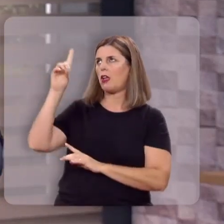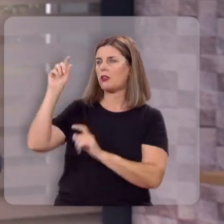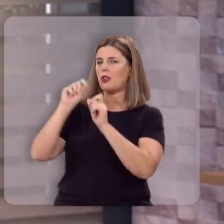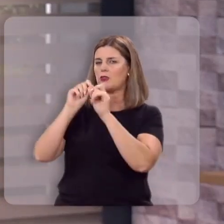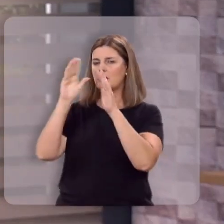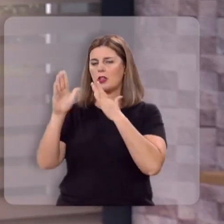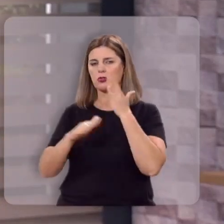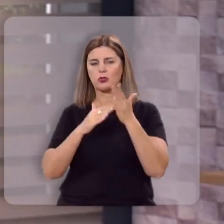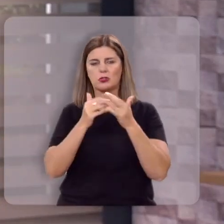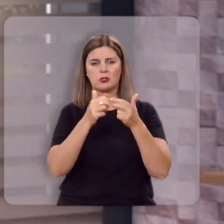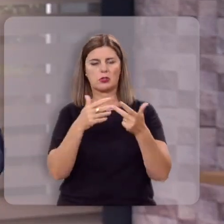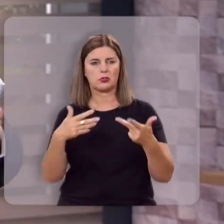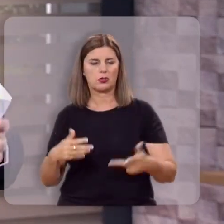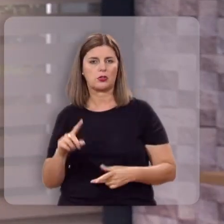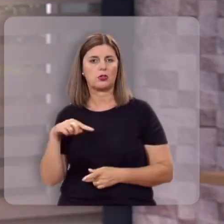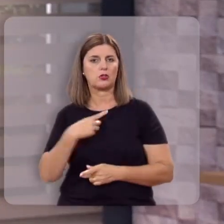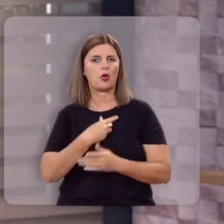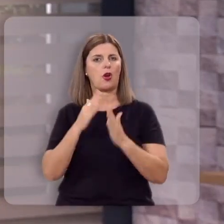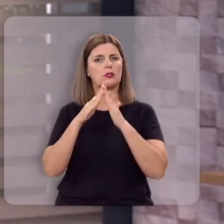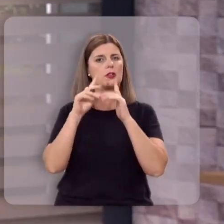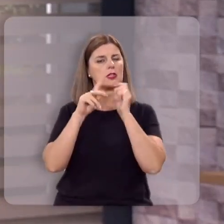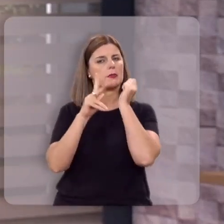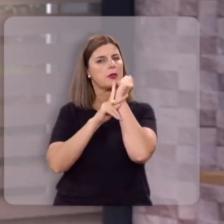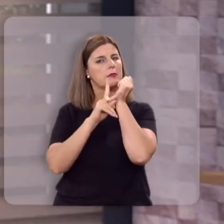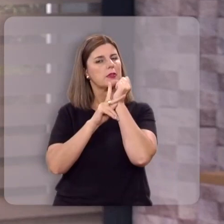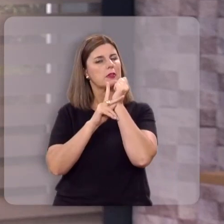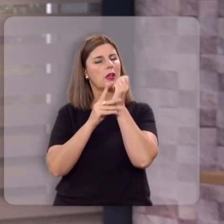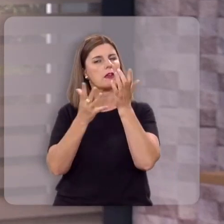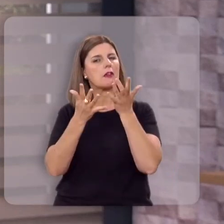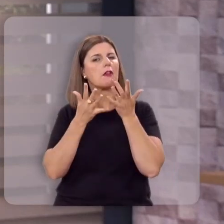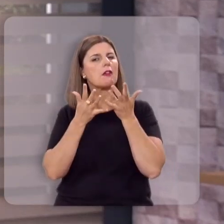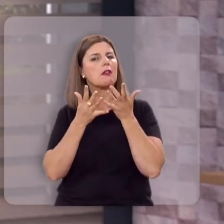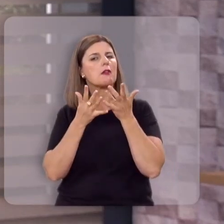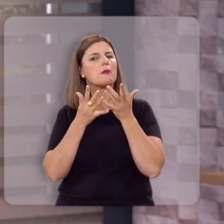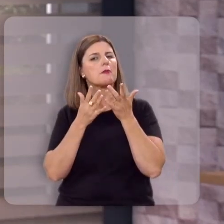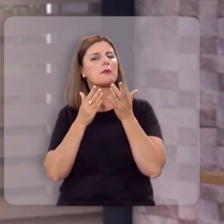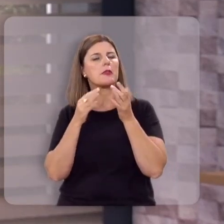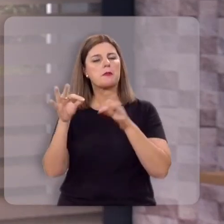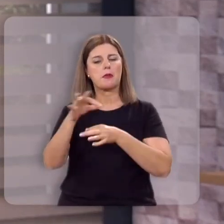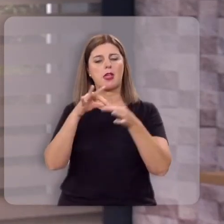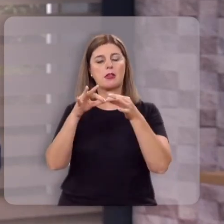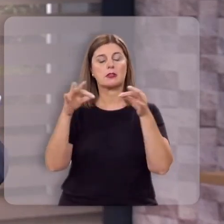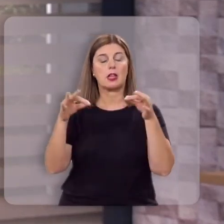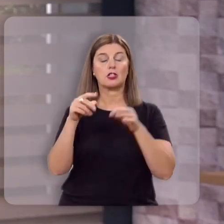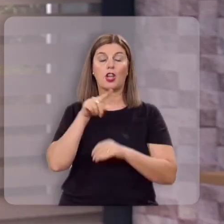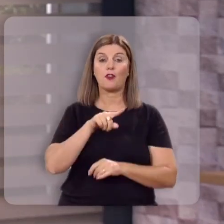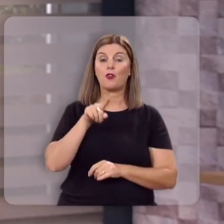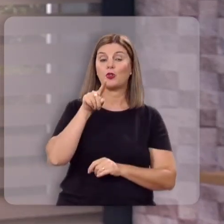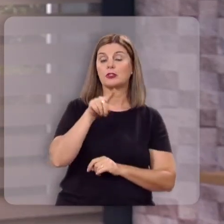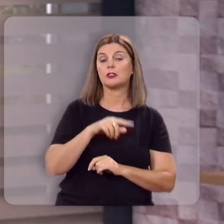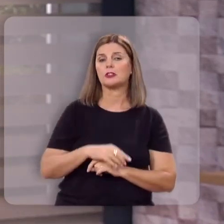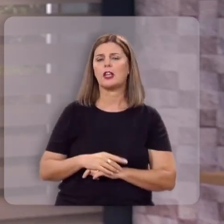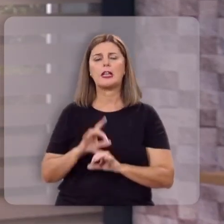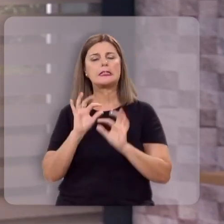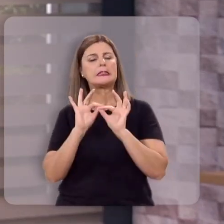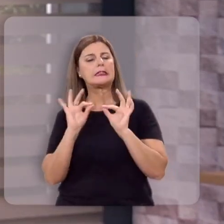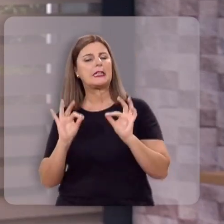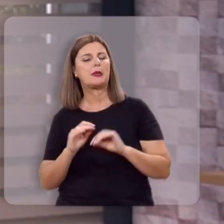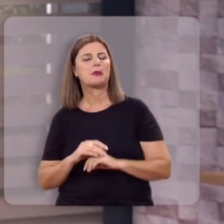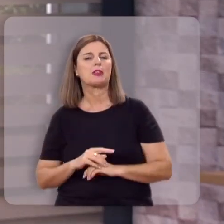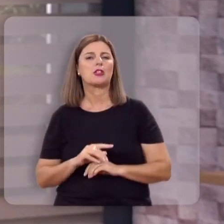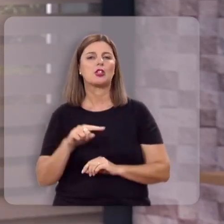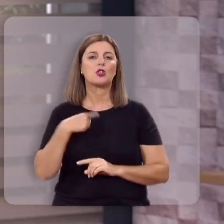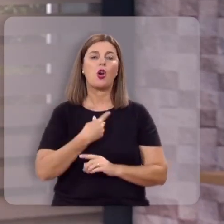Deus Criador de todas as coisas. Nós, da Igreja Presbiteriana do Brasil, gostaríamos de presentear você. É muito